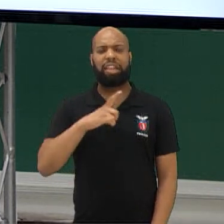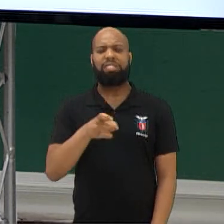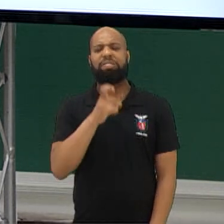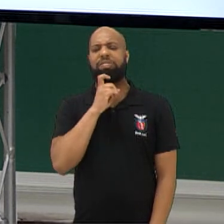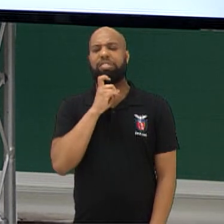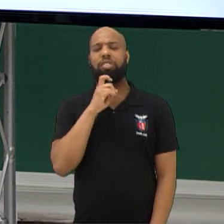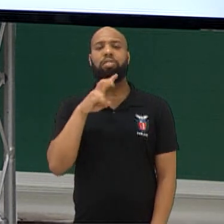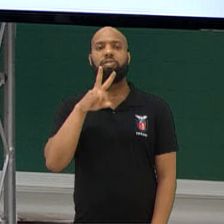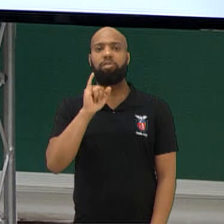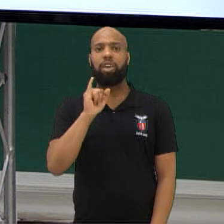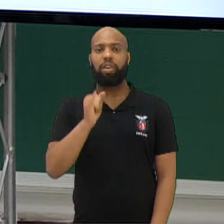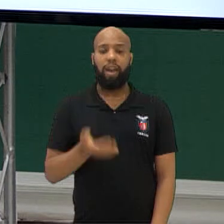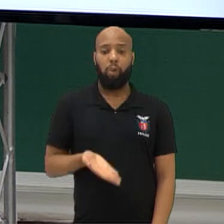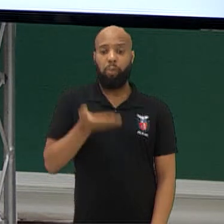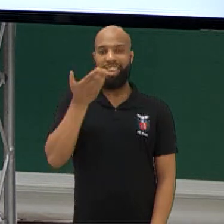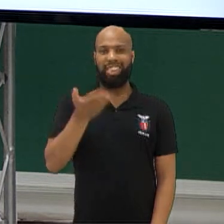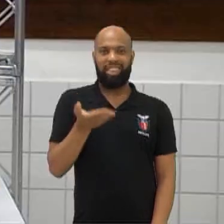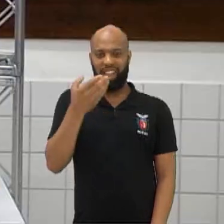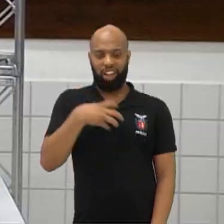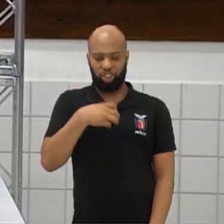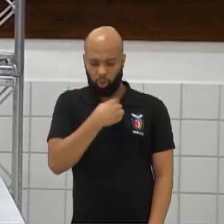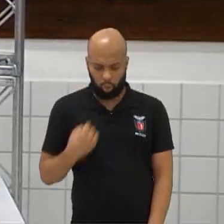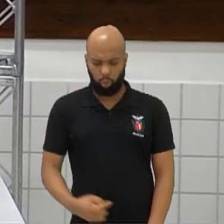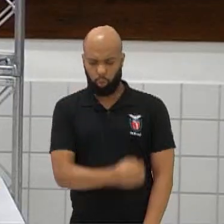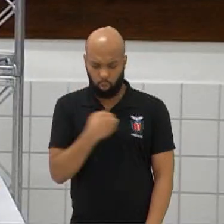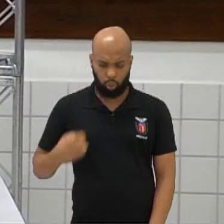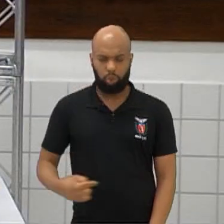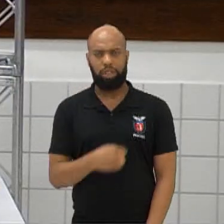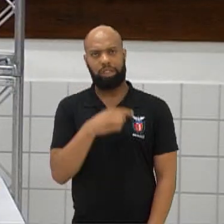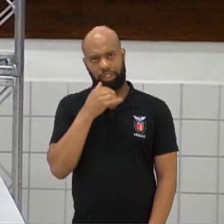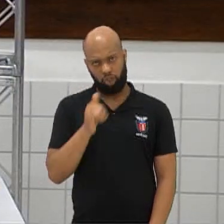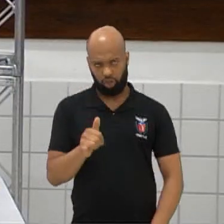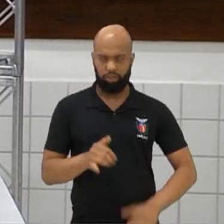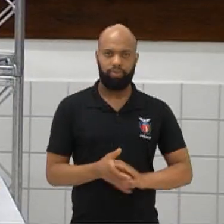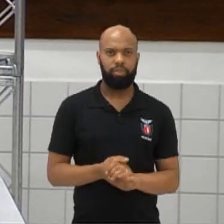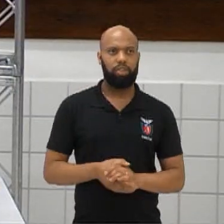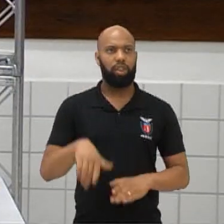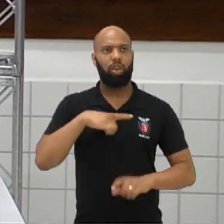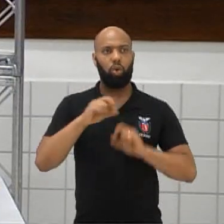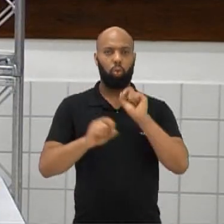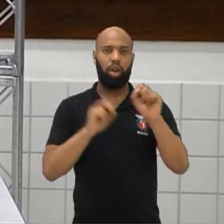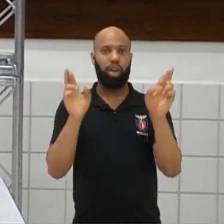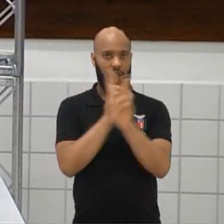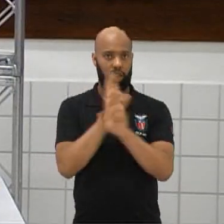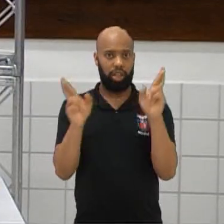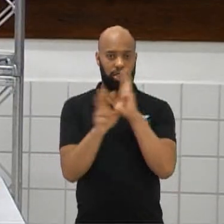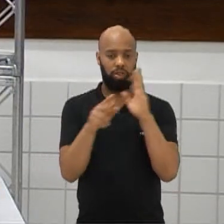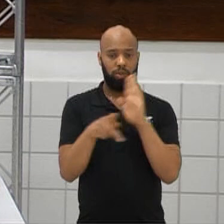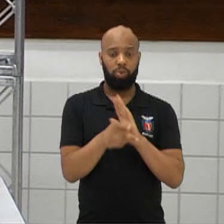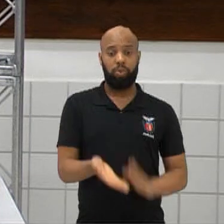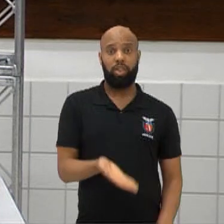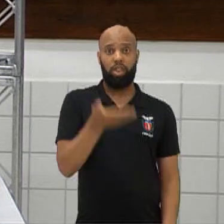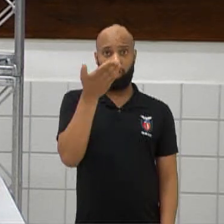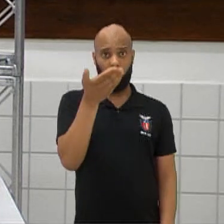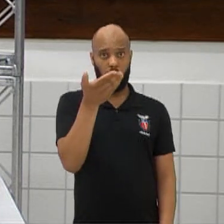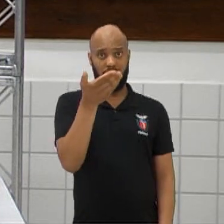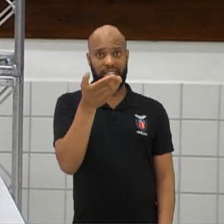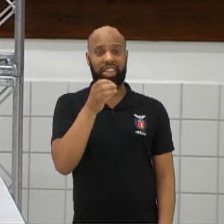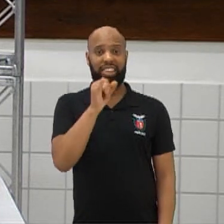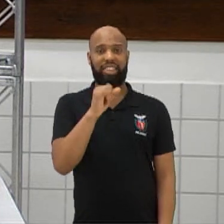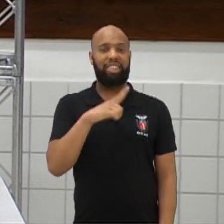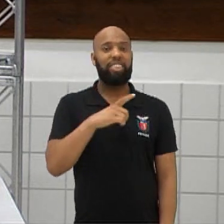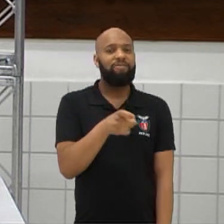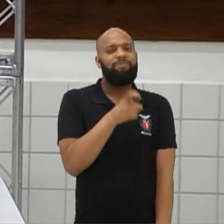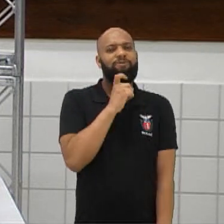temperaturas aumentam a taxa metabólica. Nós podemos observar, pessoal, essa relação de aumento da taxa metabólica quando está muito